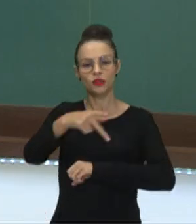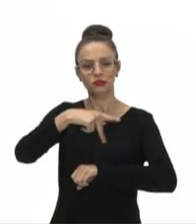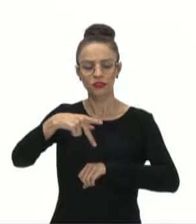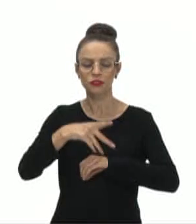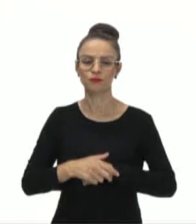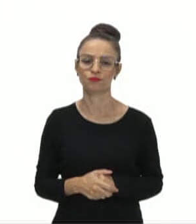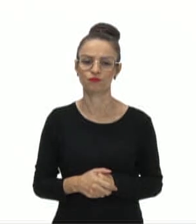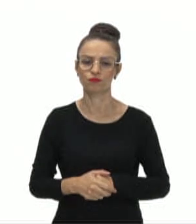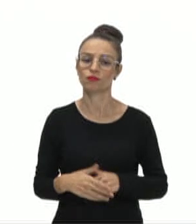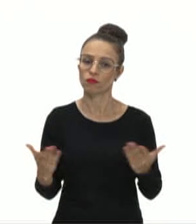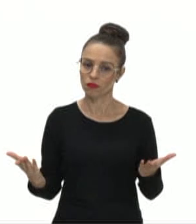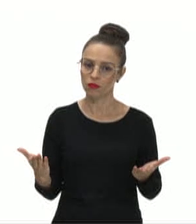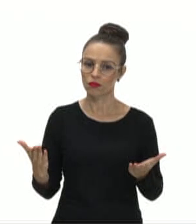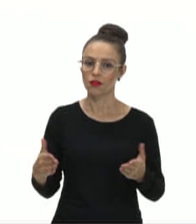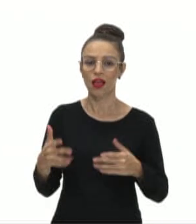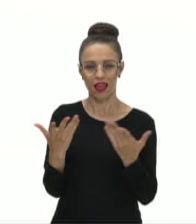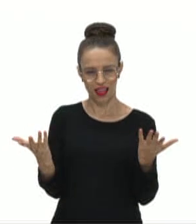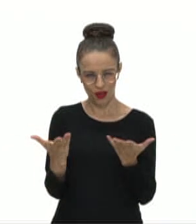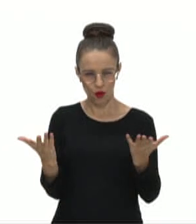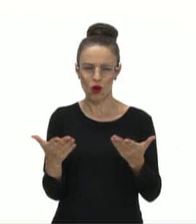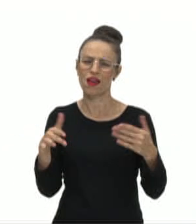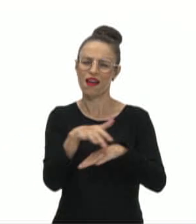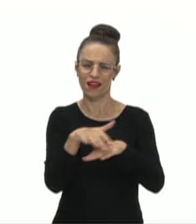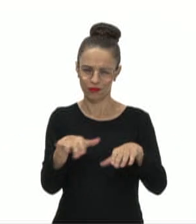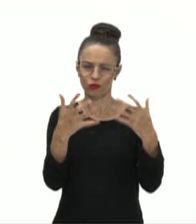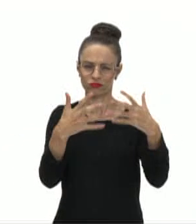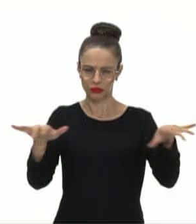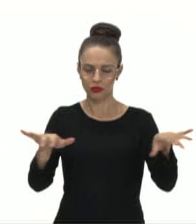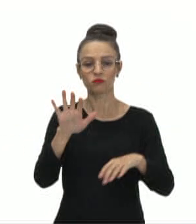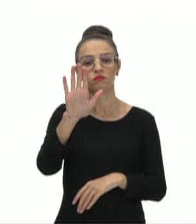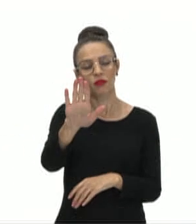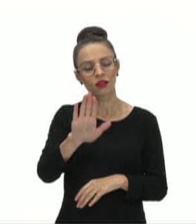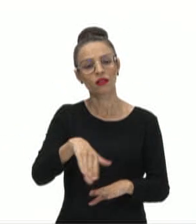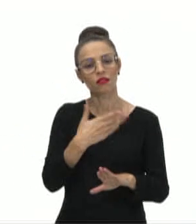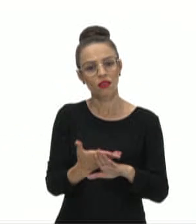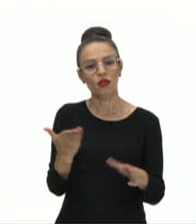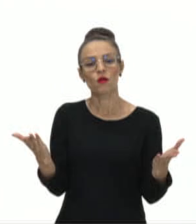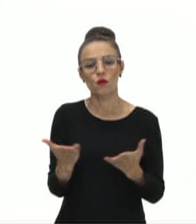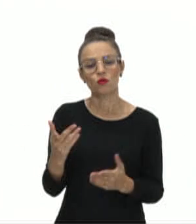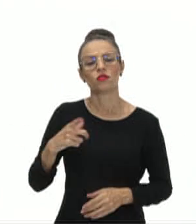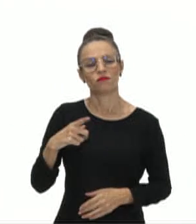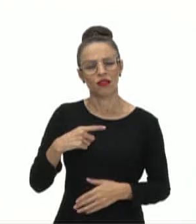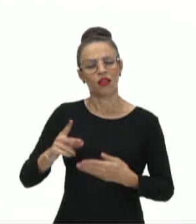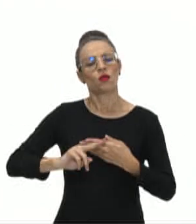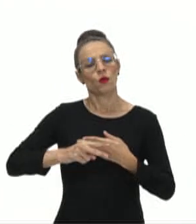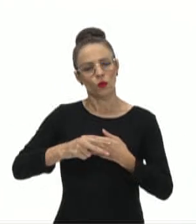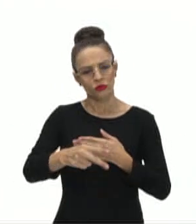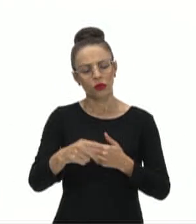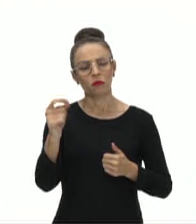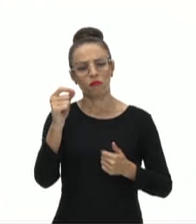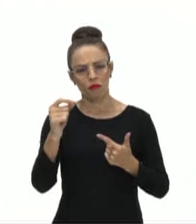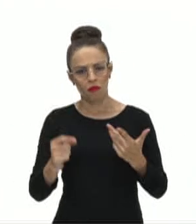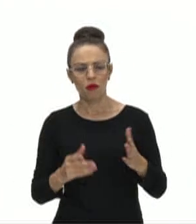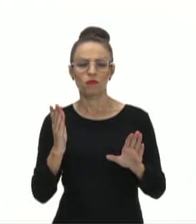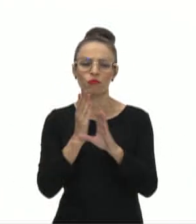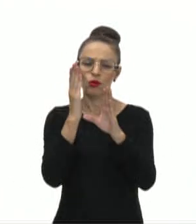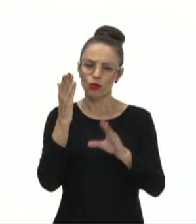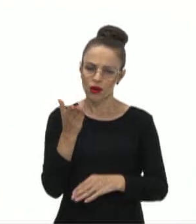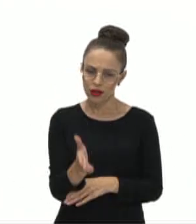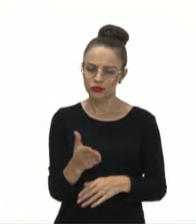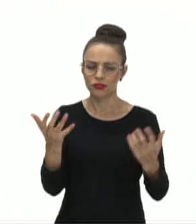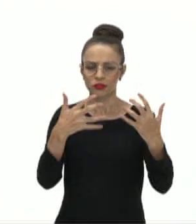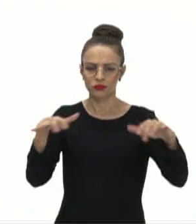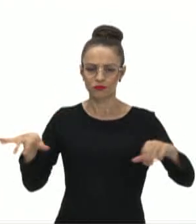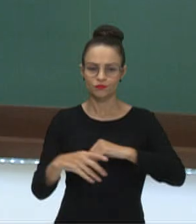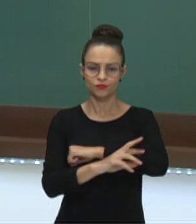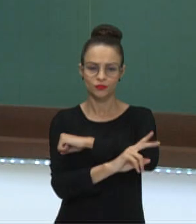o país esteja livre do apartheid, não existe mais apartheid, mas ele ainda enfrenta sequelas deixadas por esse regime de